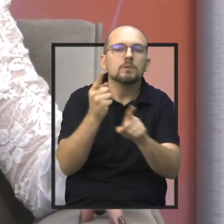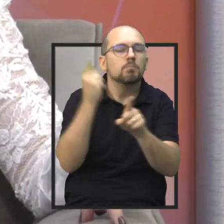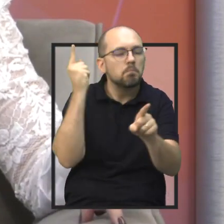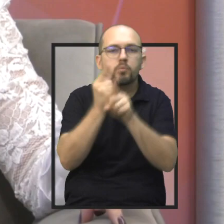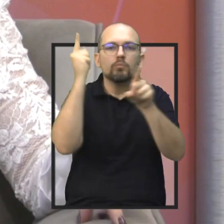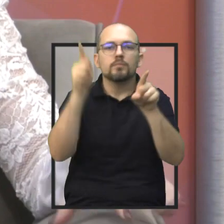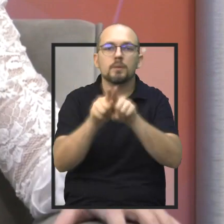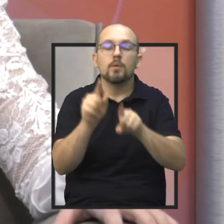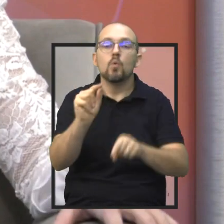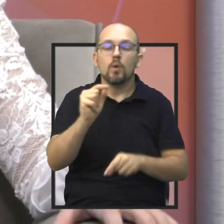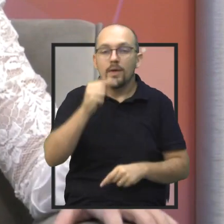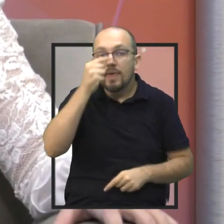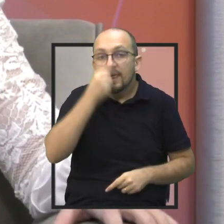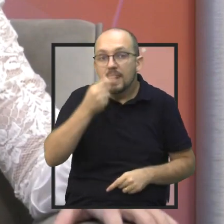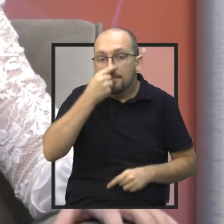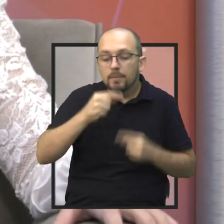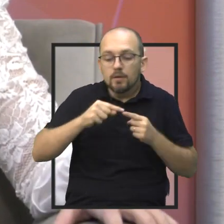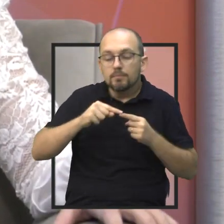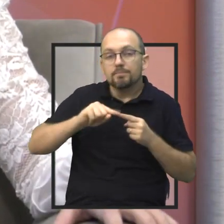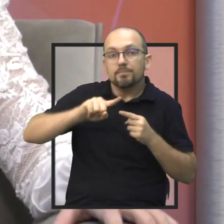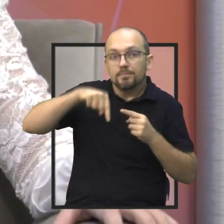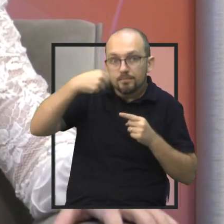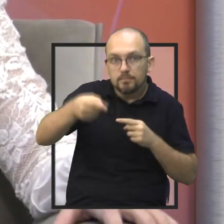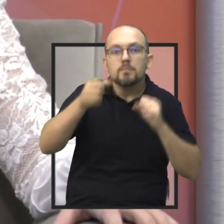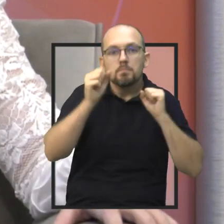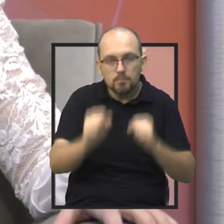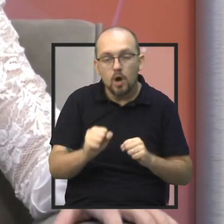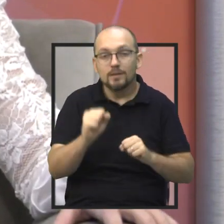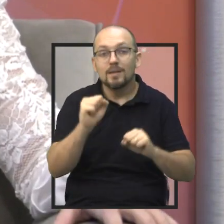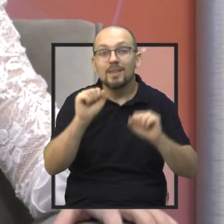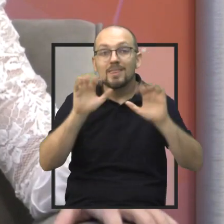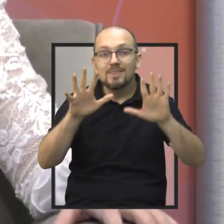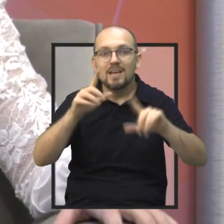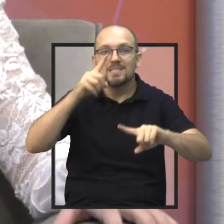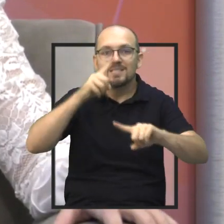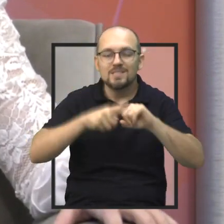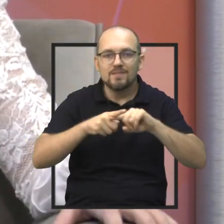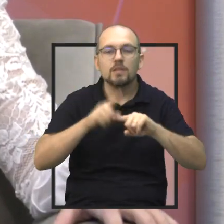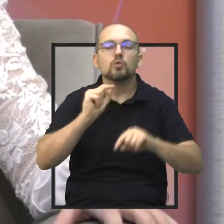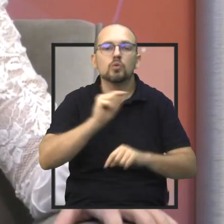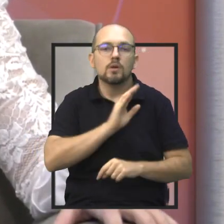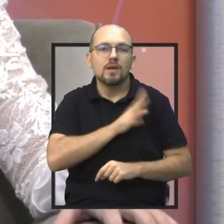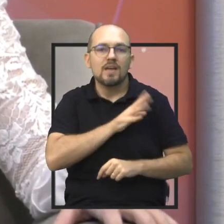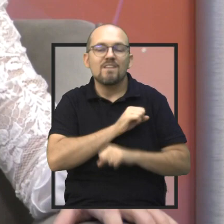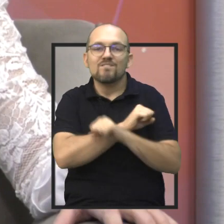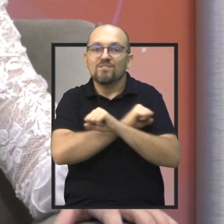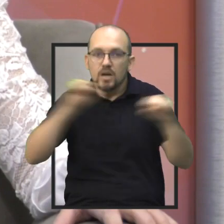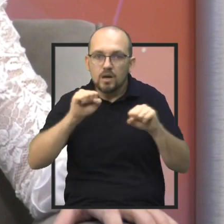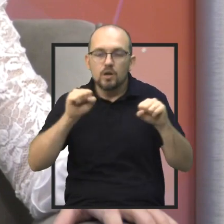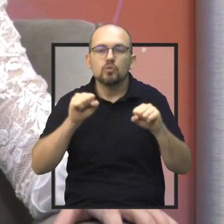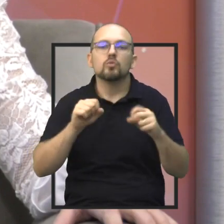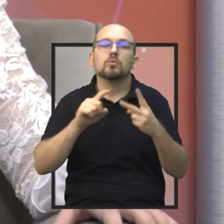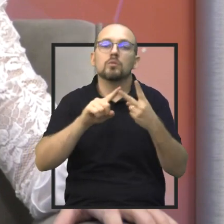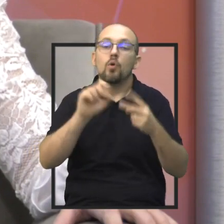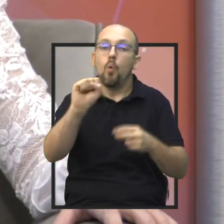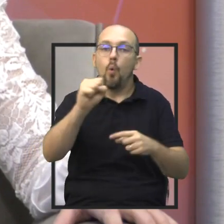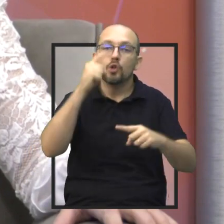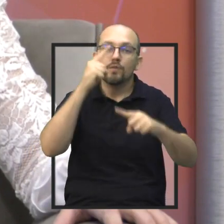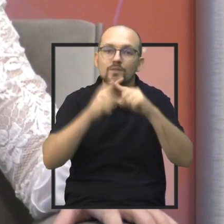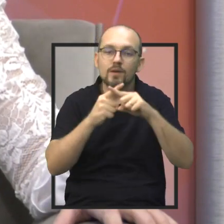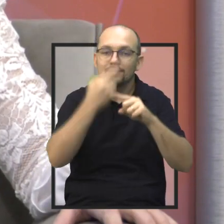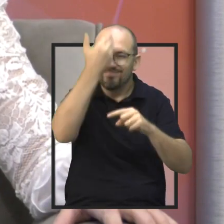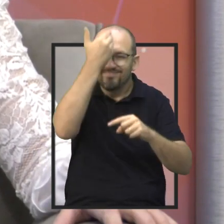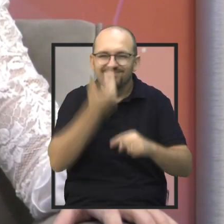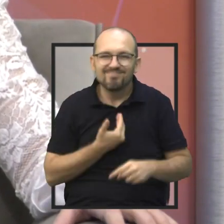que pós-quadro gripal pode ter um aumento de 10 vezes de um infarto agudo de miocárdio e até de 8 vezes de um acidente